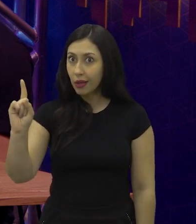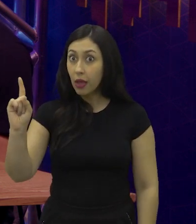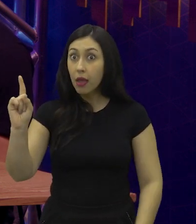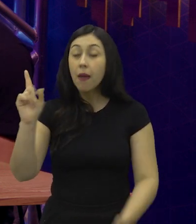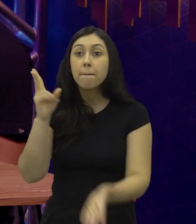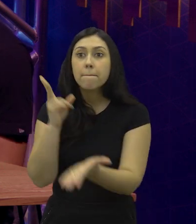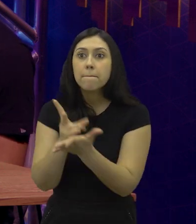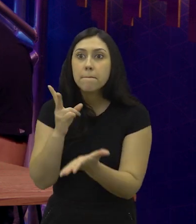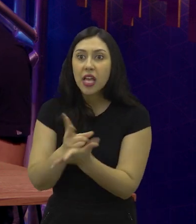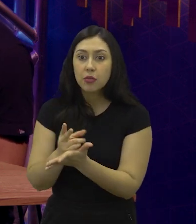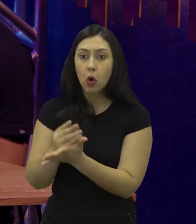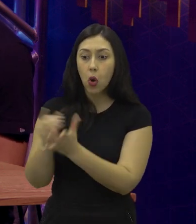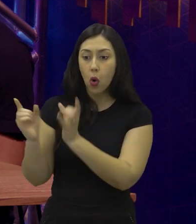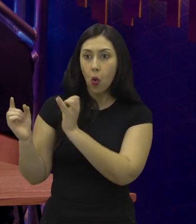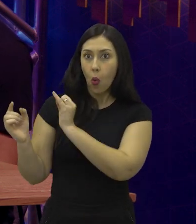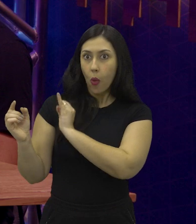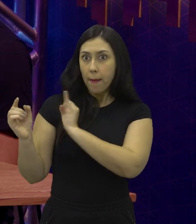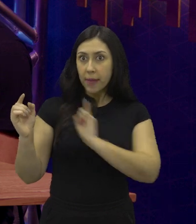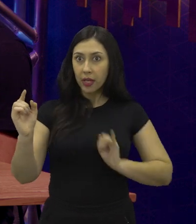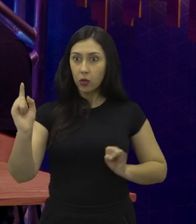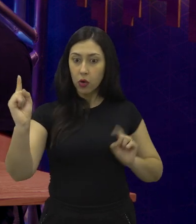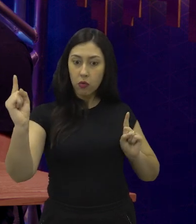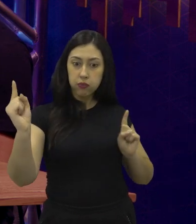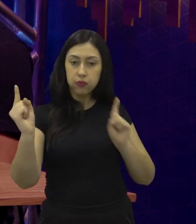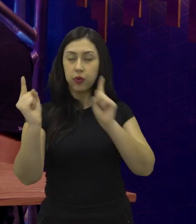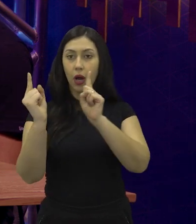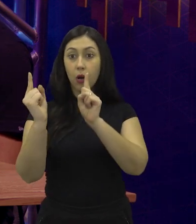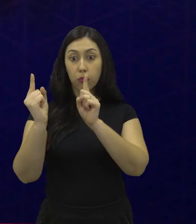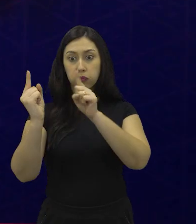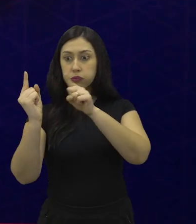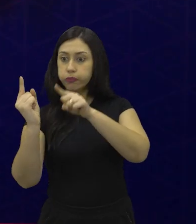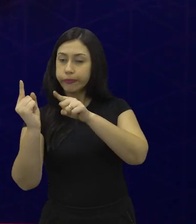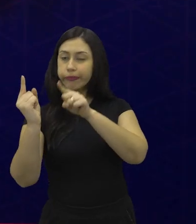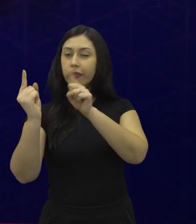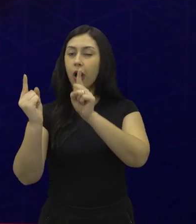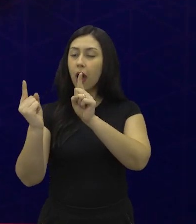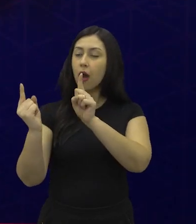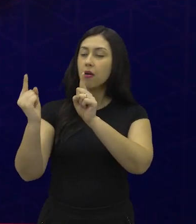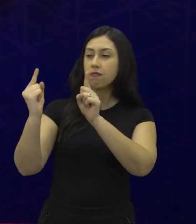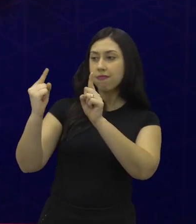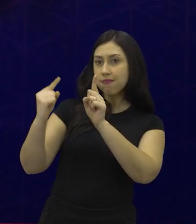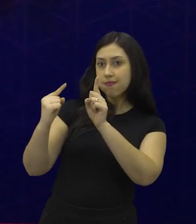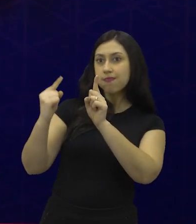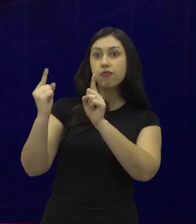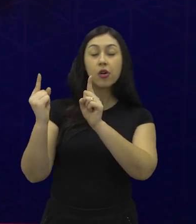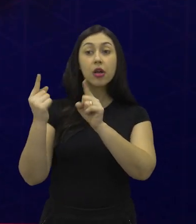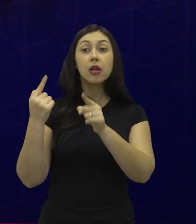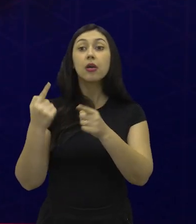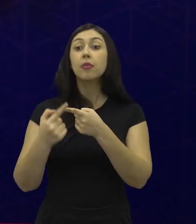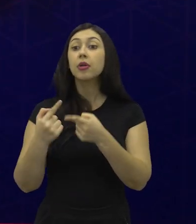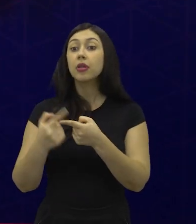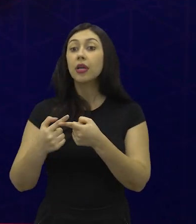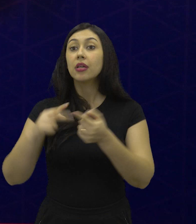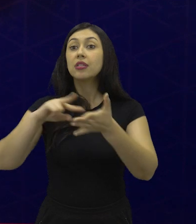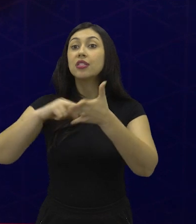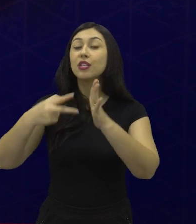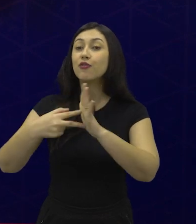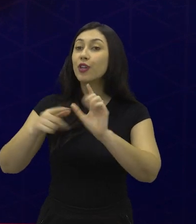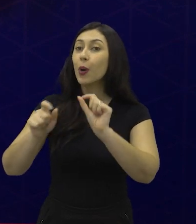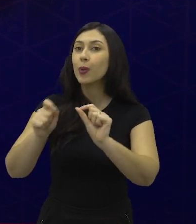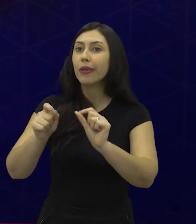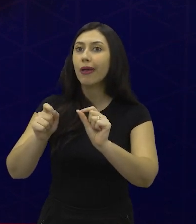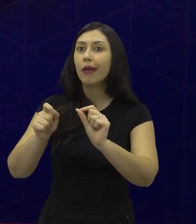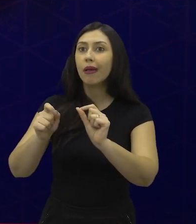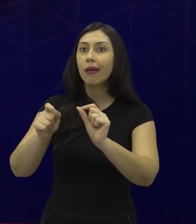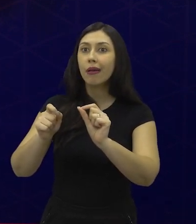o imperador se curva primeiro. Porque simboliza que sem o professor, mesmo o imperador